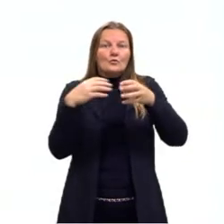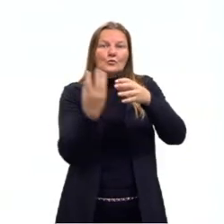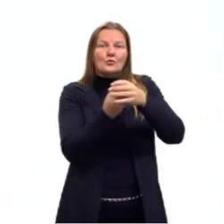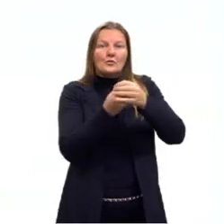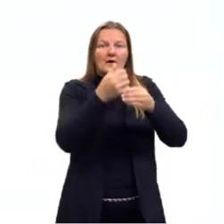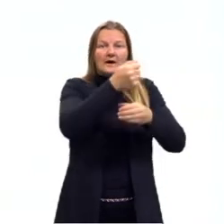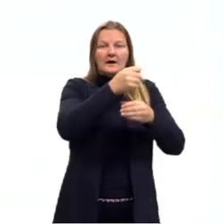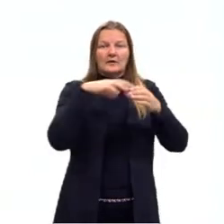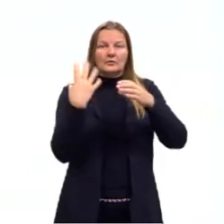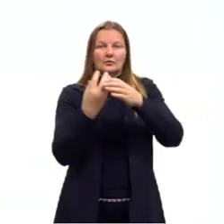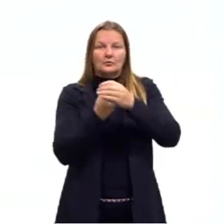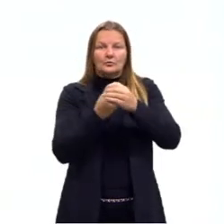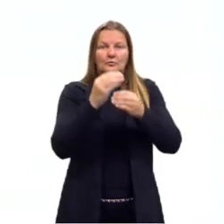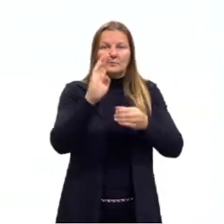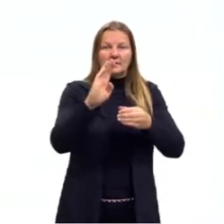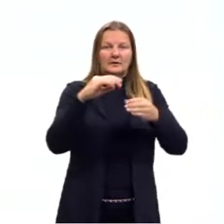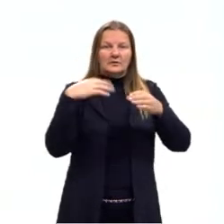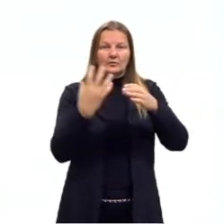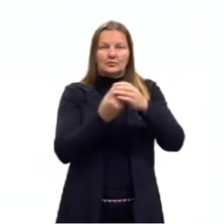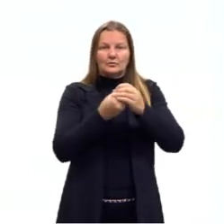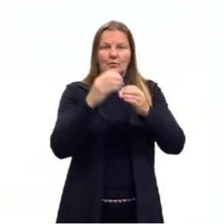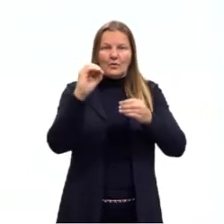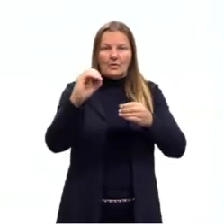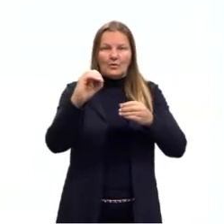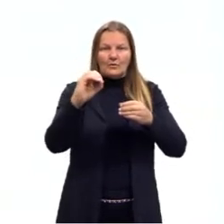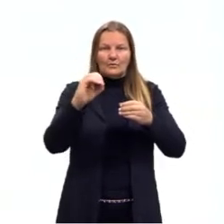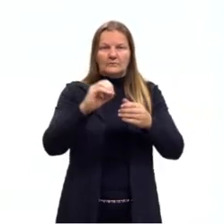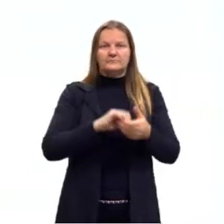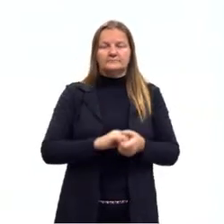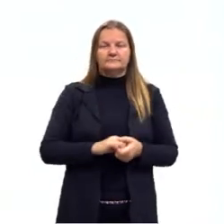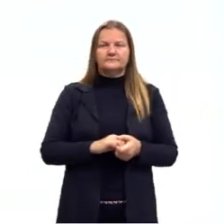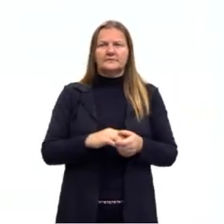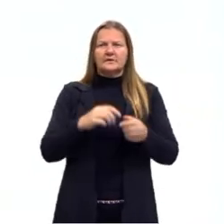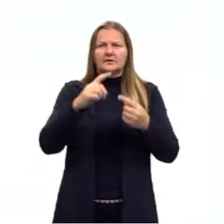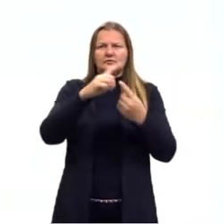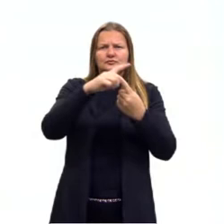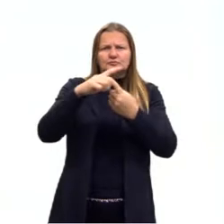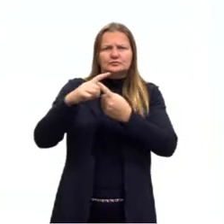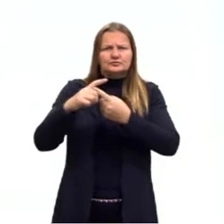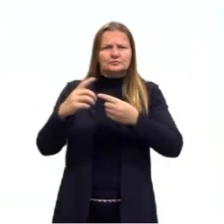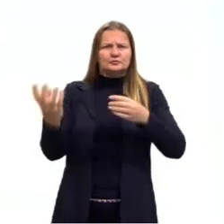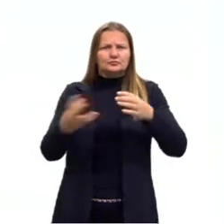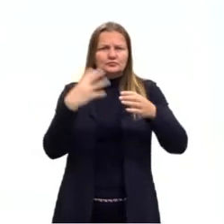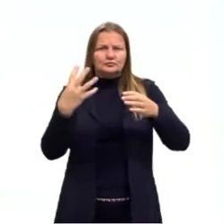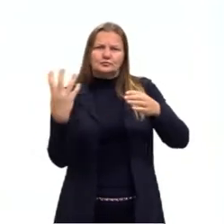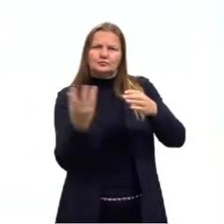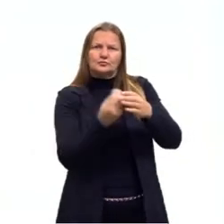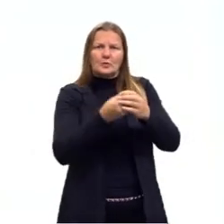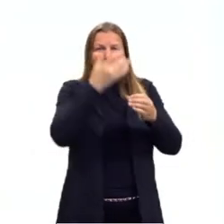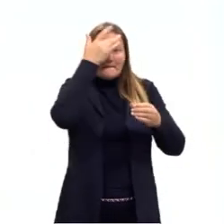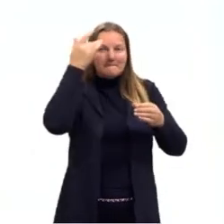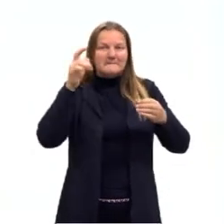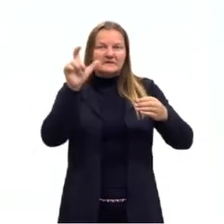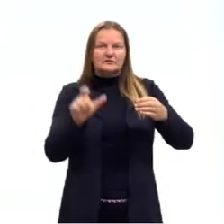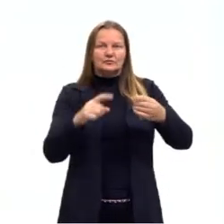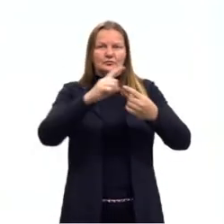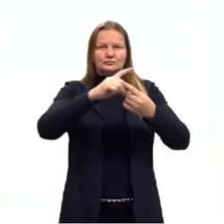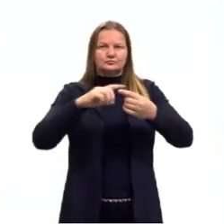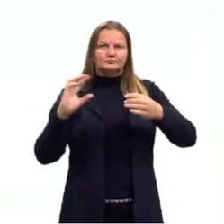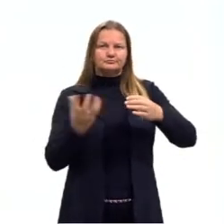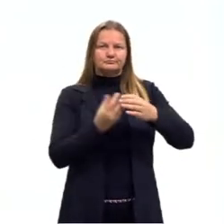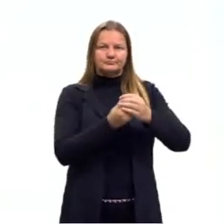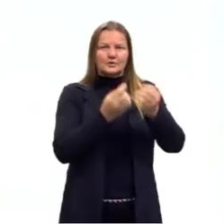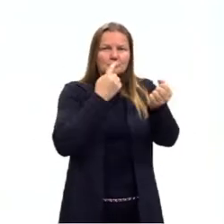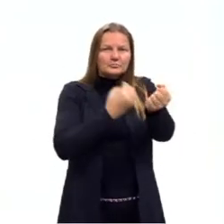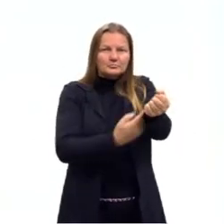B grupo AB e grupo A né grupo de pessoas são pessoas com esse tipo de grupo